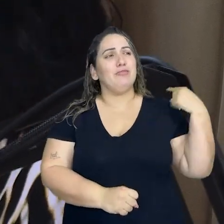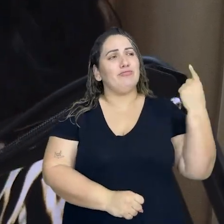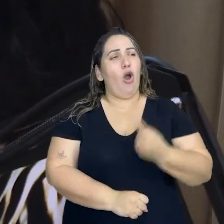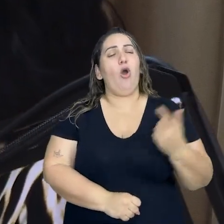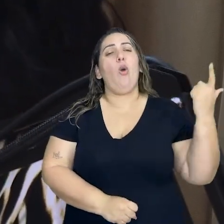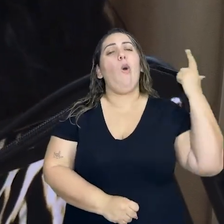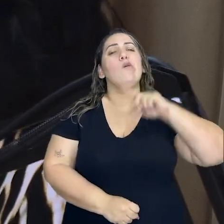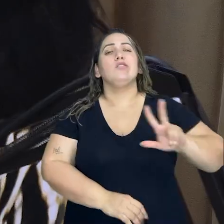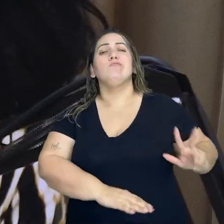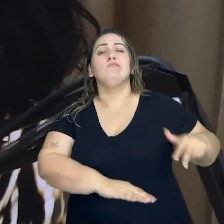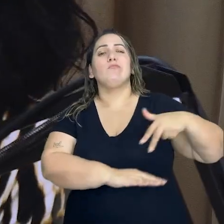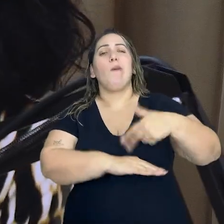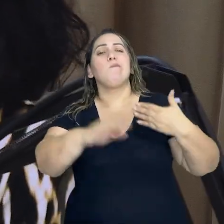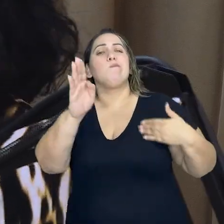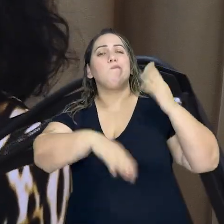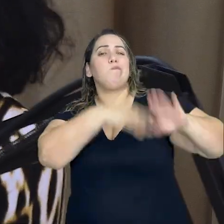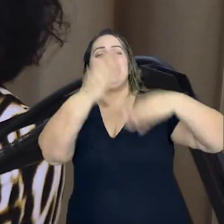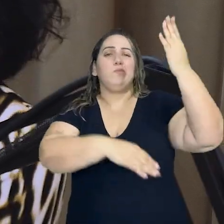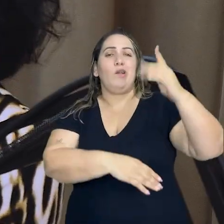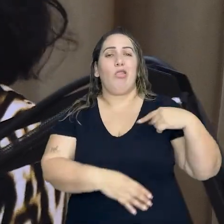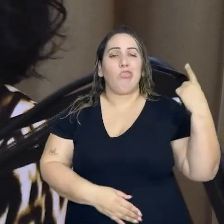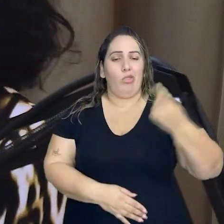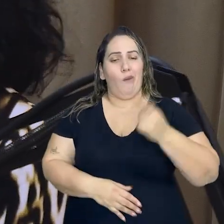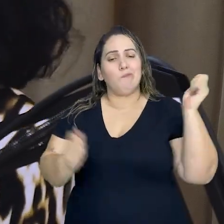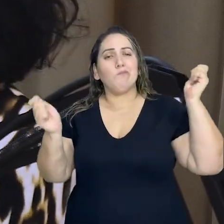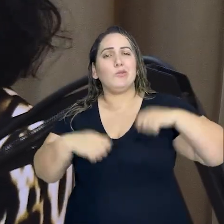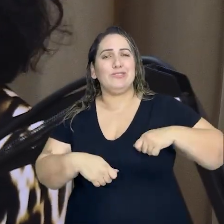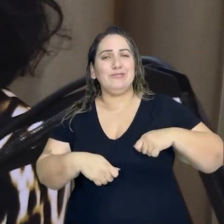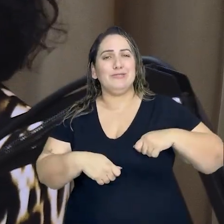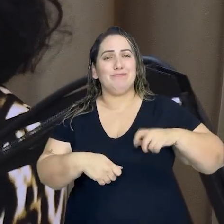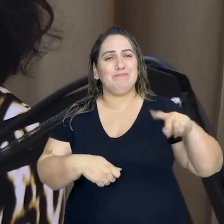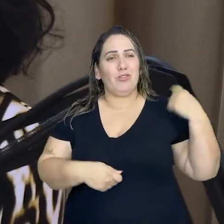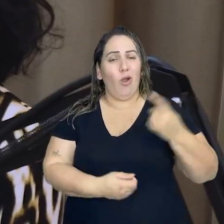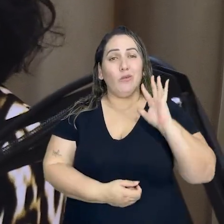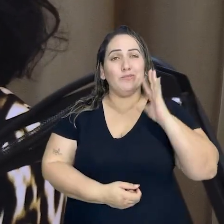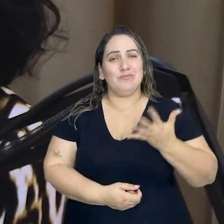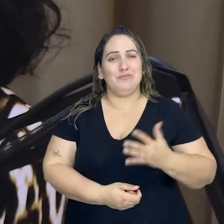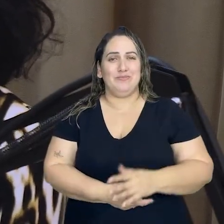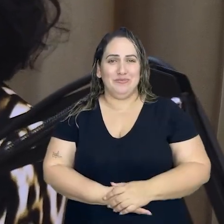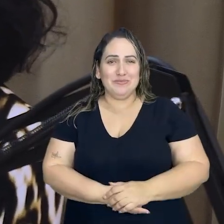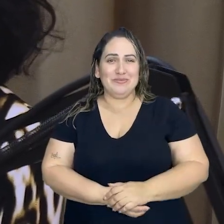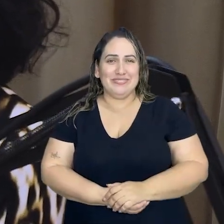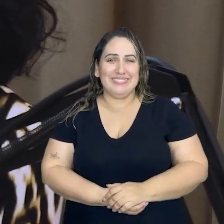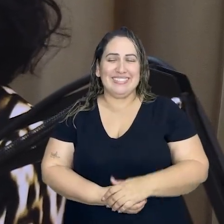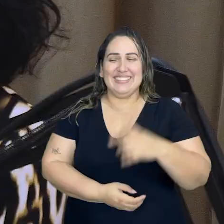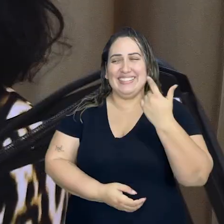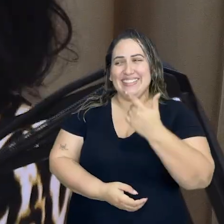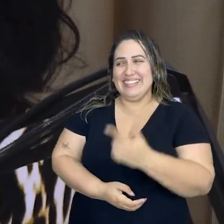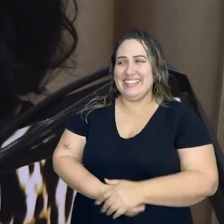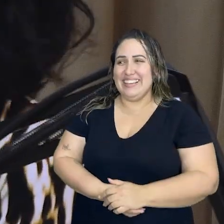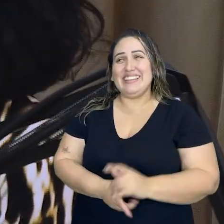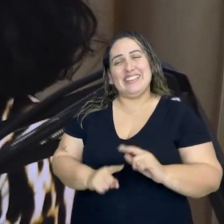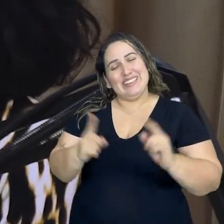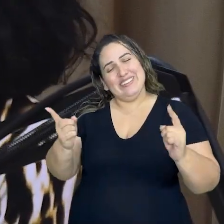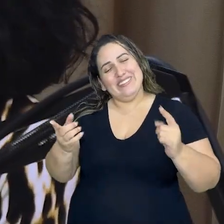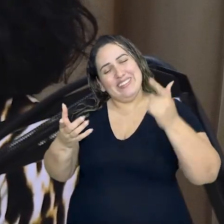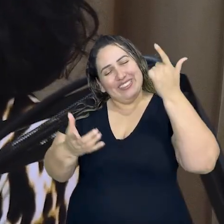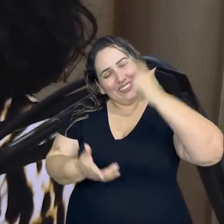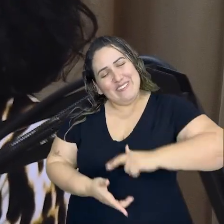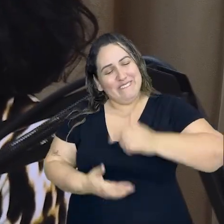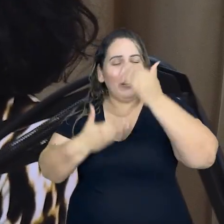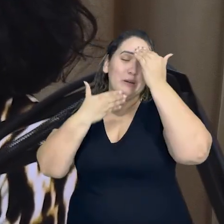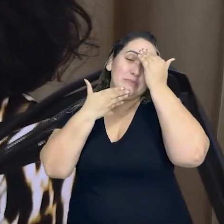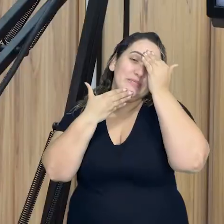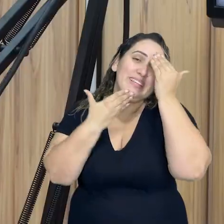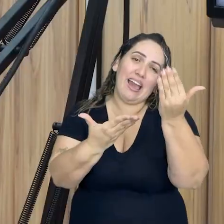se empoderar do modo como chegar lá, tem que se empoderar, certo? Porque nós somos capazes, eu